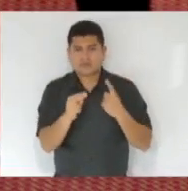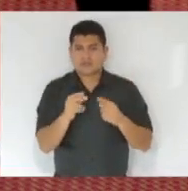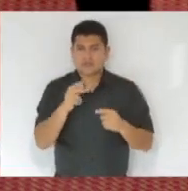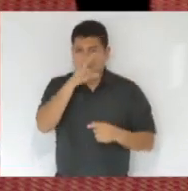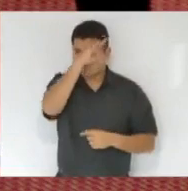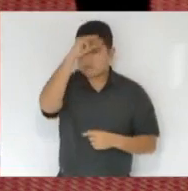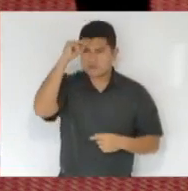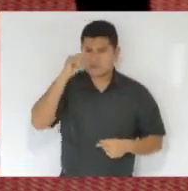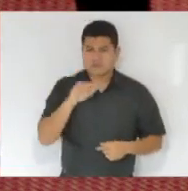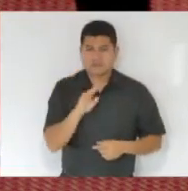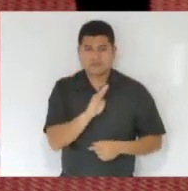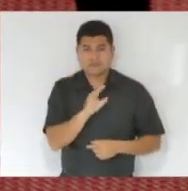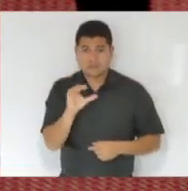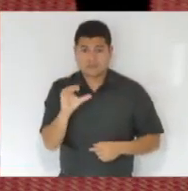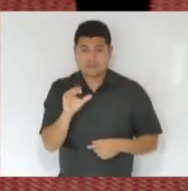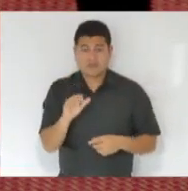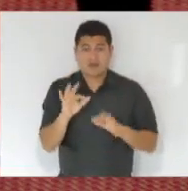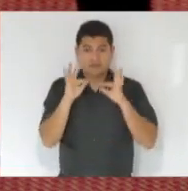família,